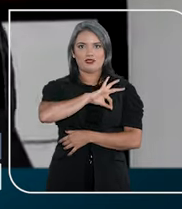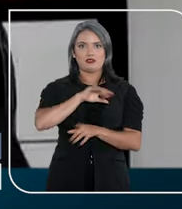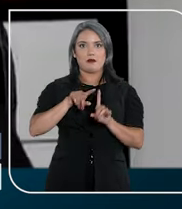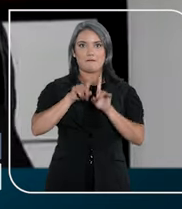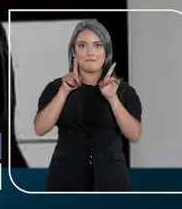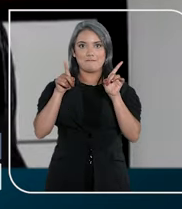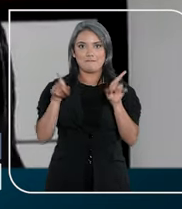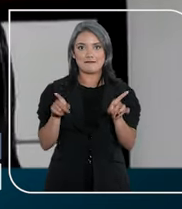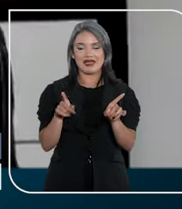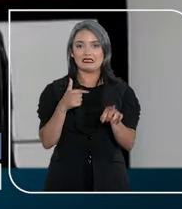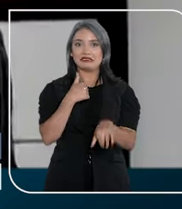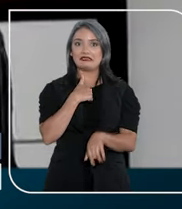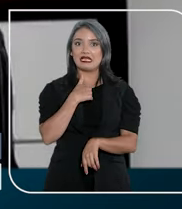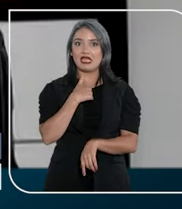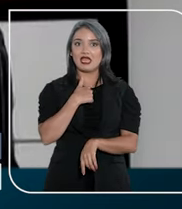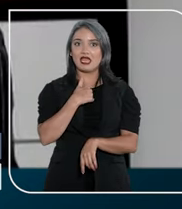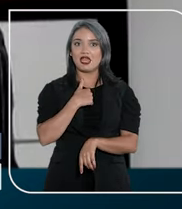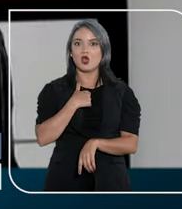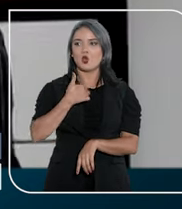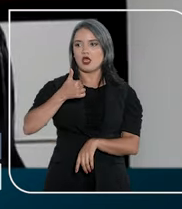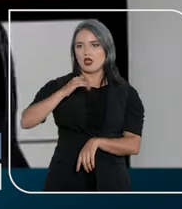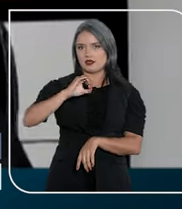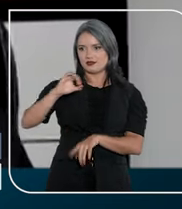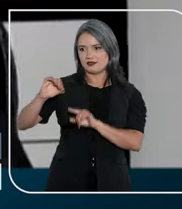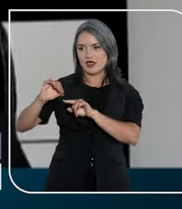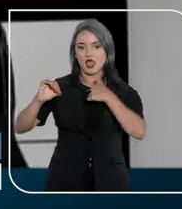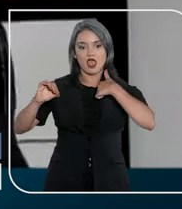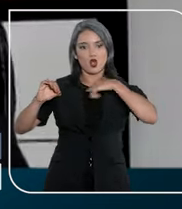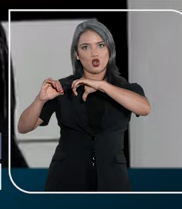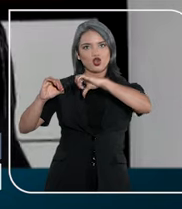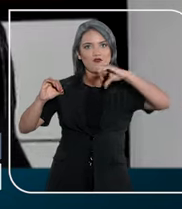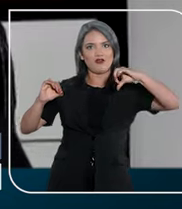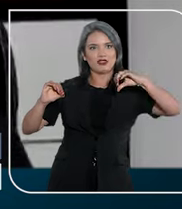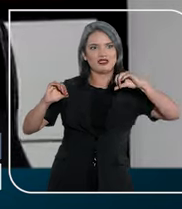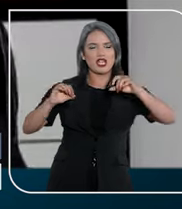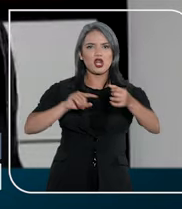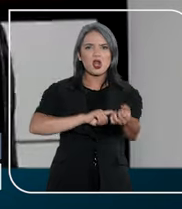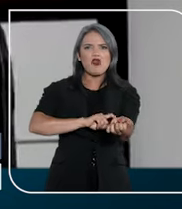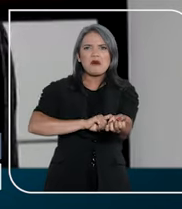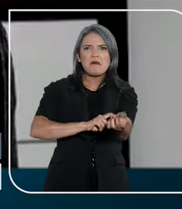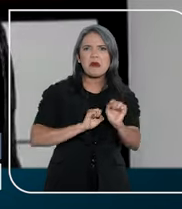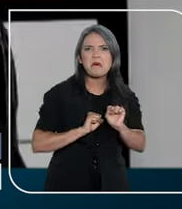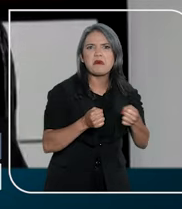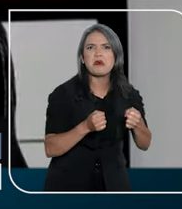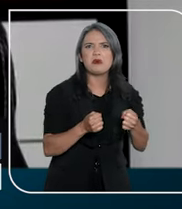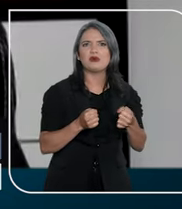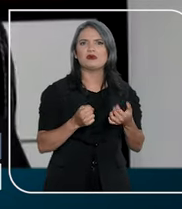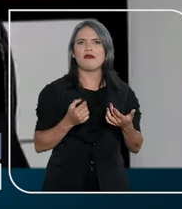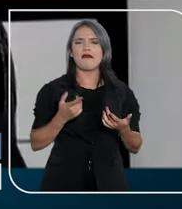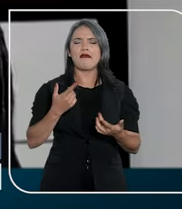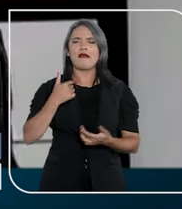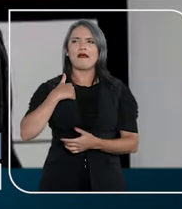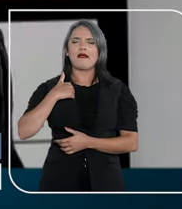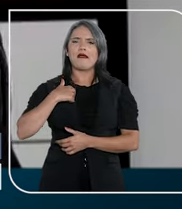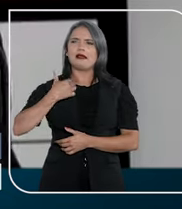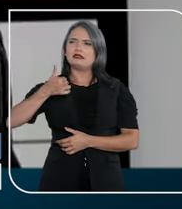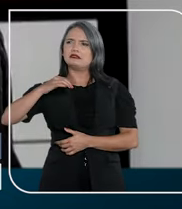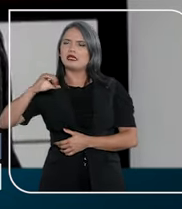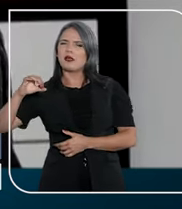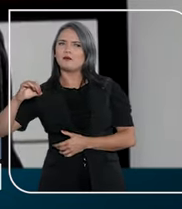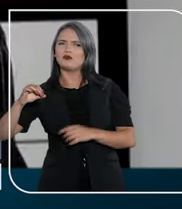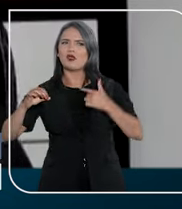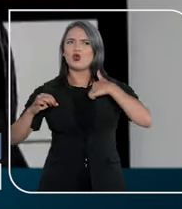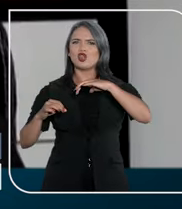pontos, 99 de agressividade. Eu tenho na minha impulsividade 90 pontos de 100. Então, eu sou uma